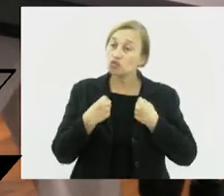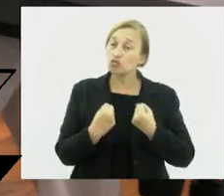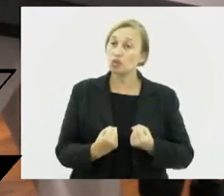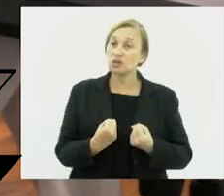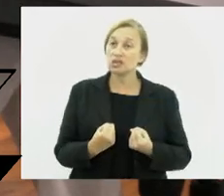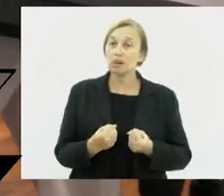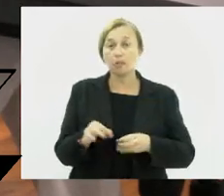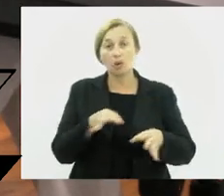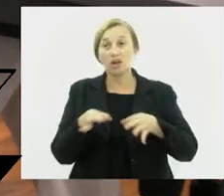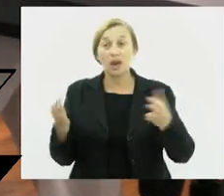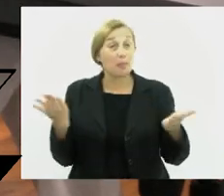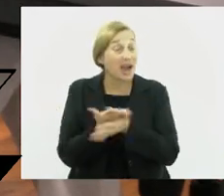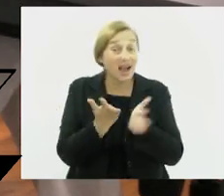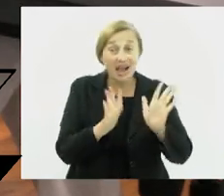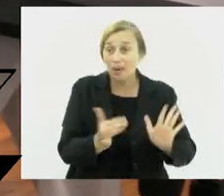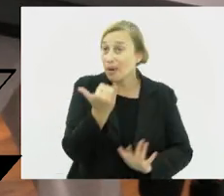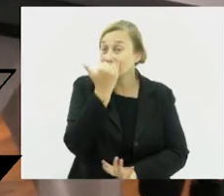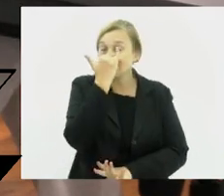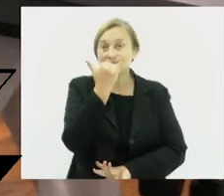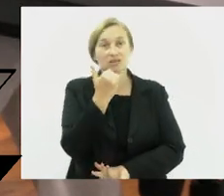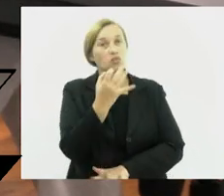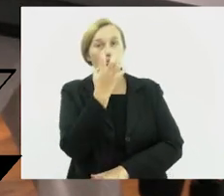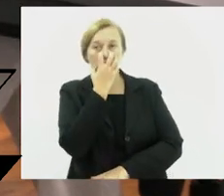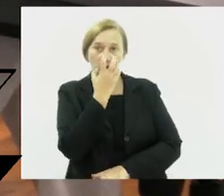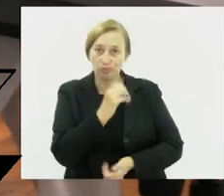que acabe acidente com cães.